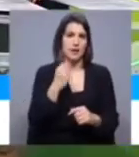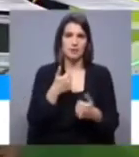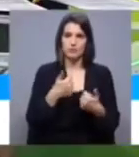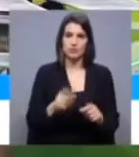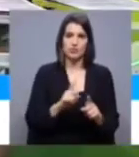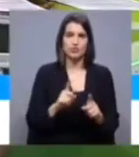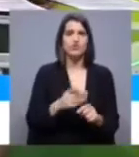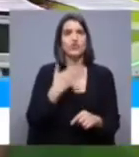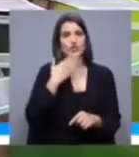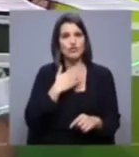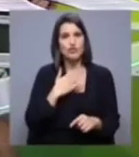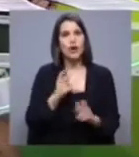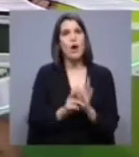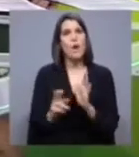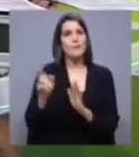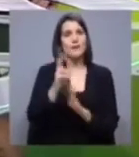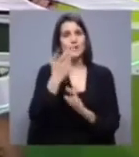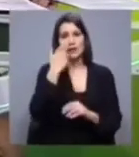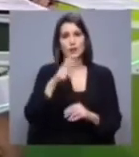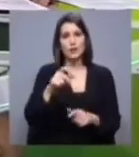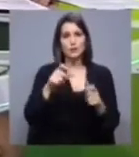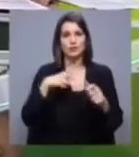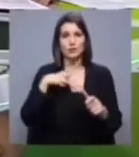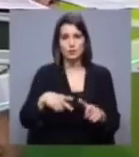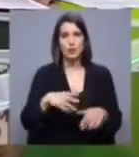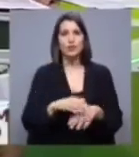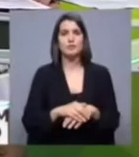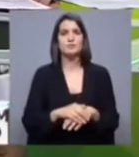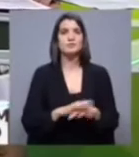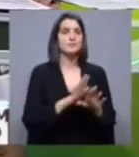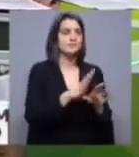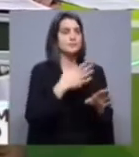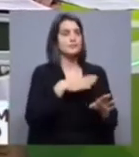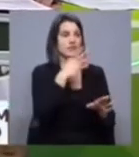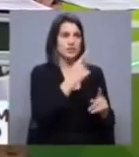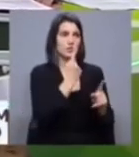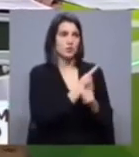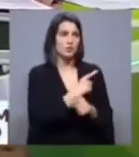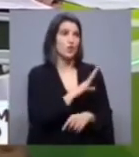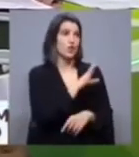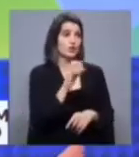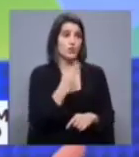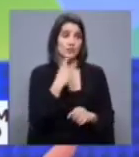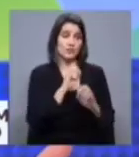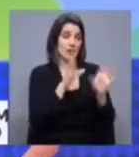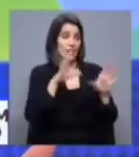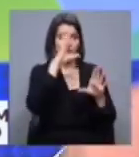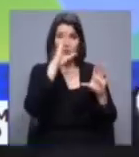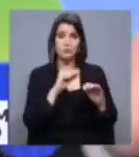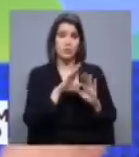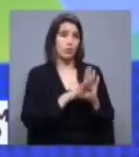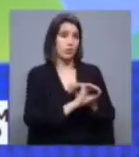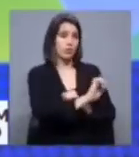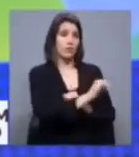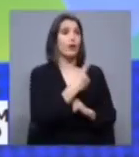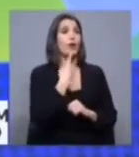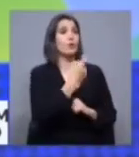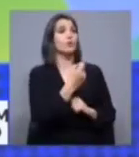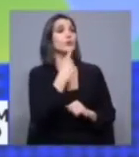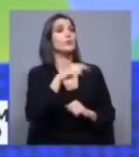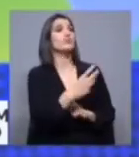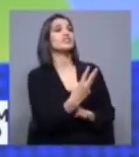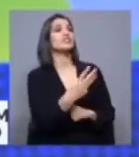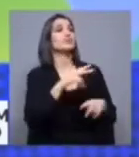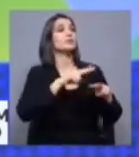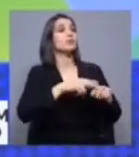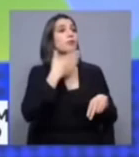atribuídos chega para aumentar as pensões dos portugueses. Sim, deixa-me dizer o seguinte. Acho que ficou claro que o João Coutinho Figueiredo não sabe o que é que o seu programa propõe. O João perguntou-lhe três vezes